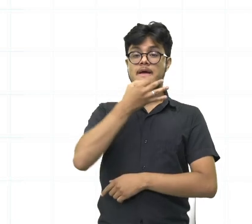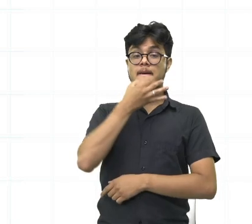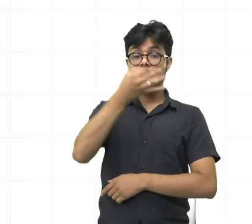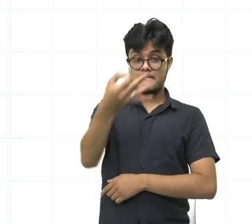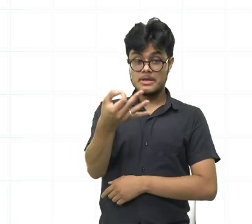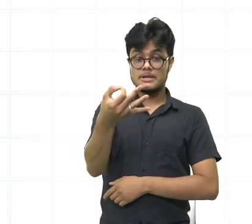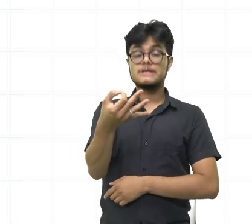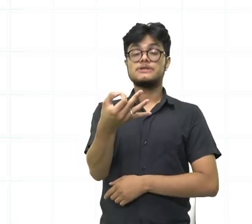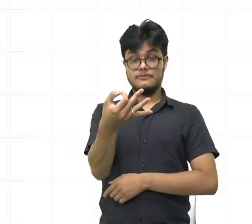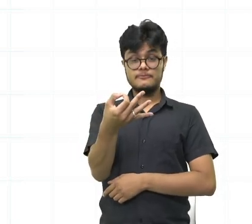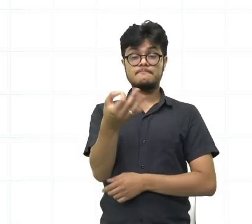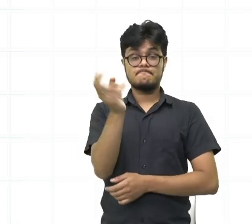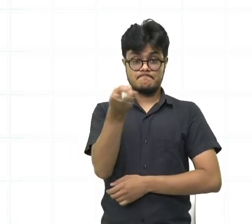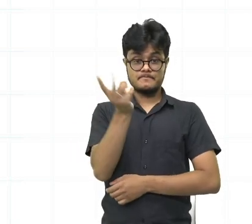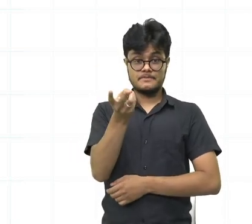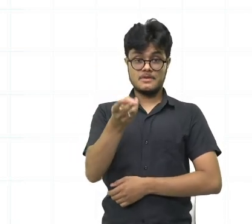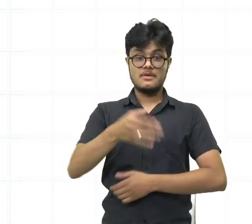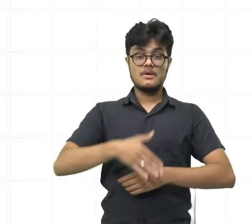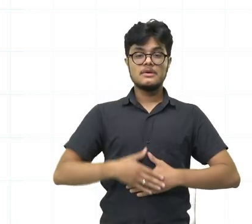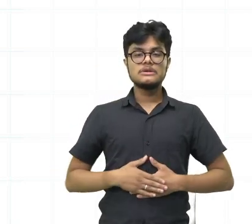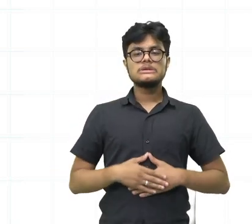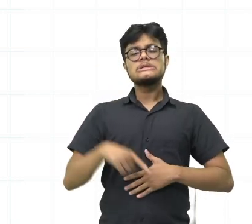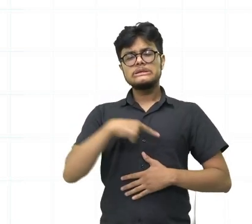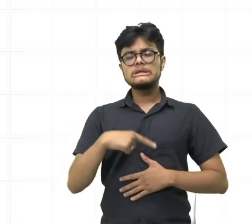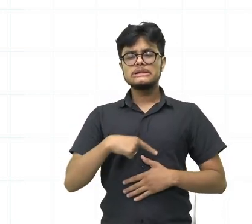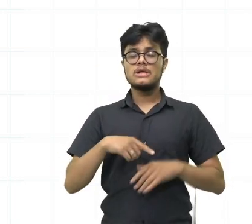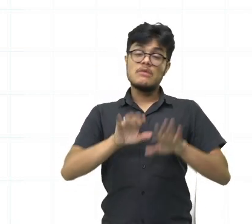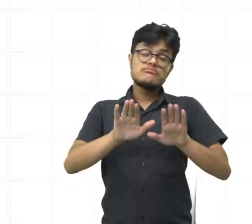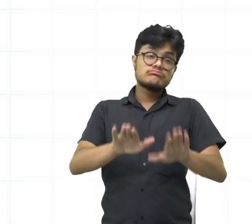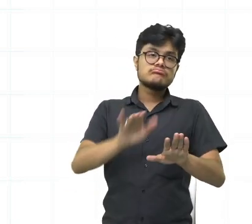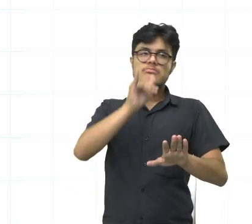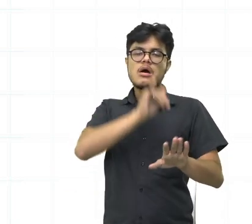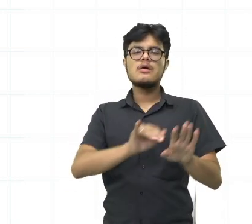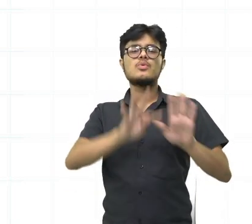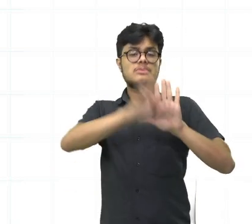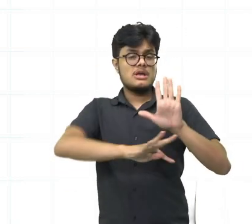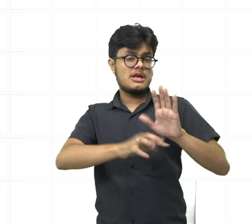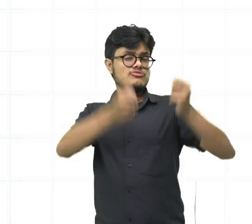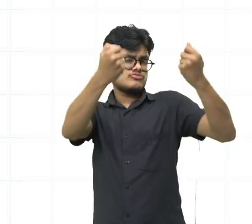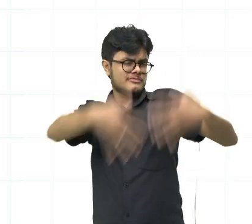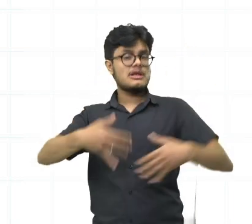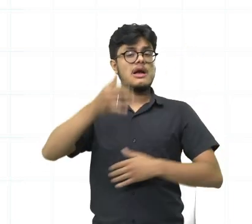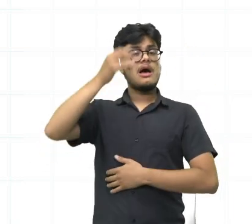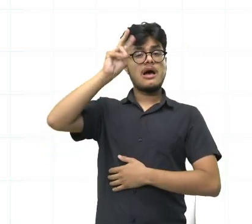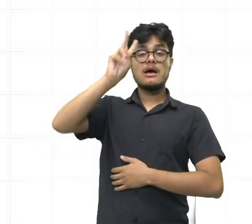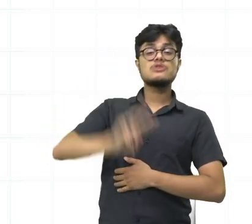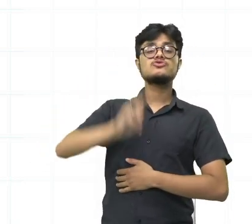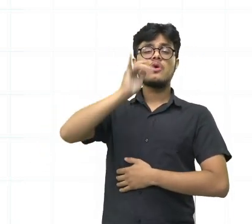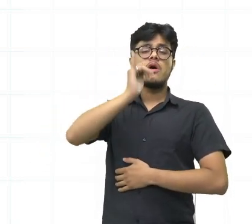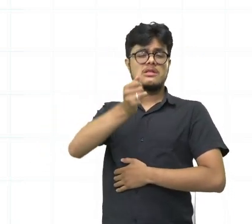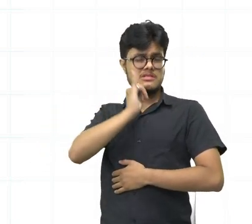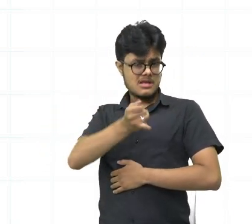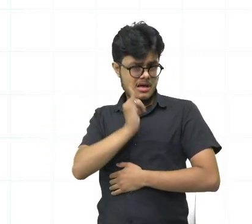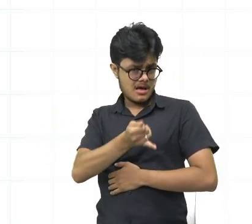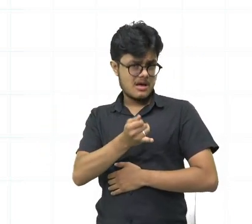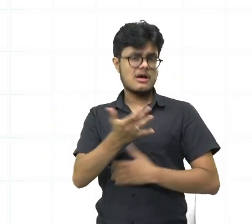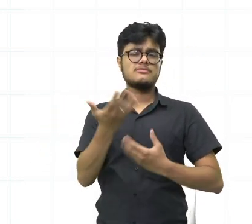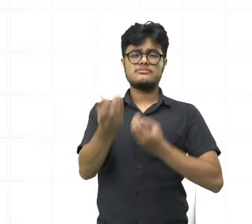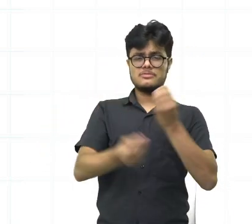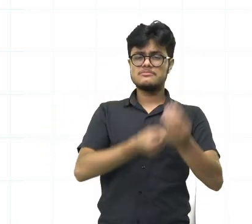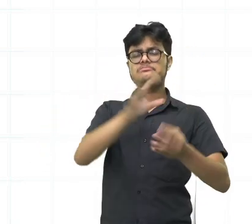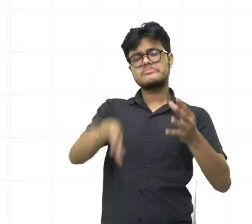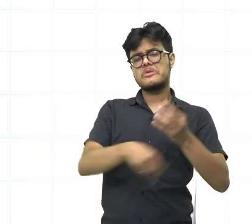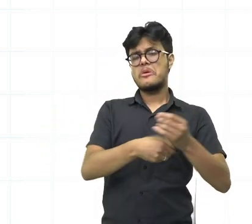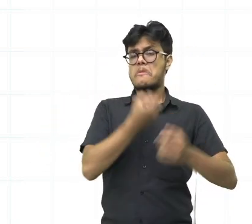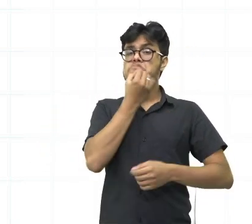tipo dissertativo argumentativo, podendo conter o tipo narrativo como forte